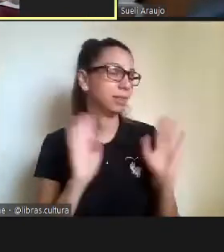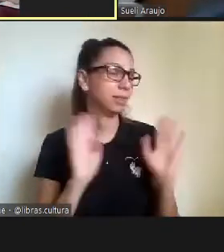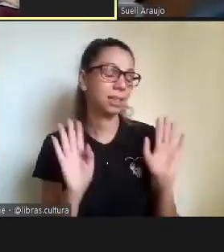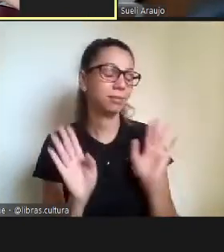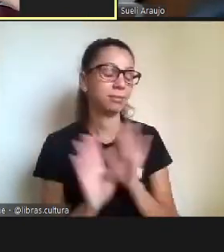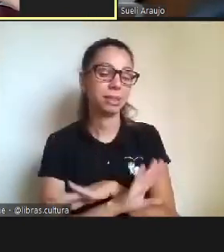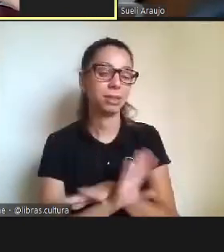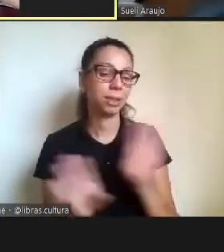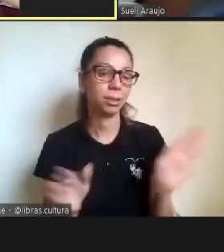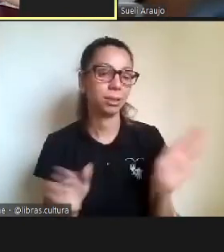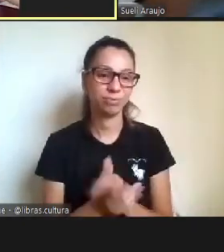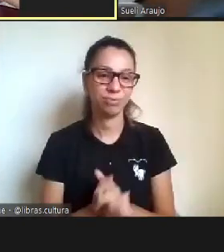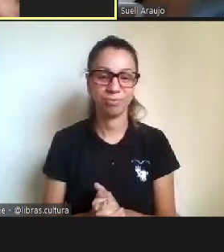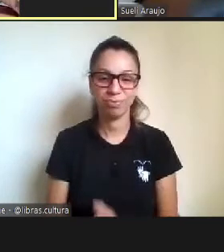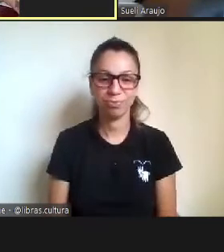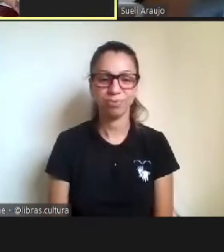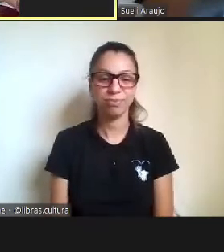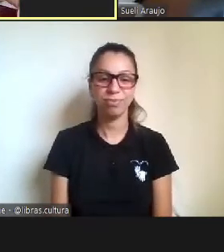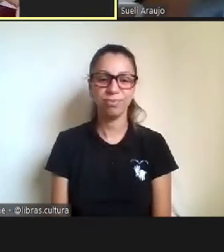muito.